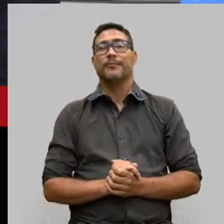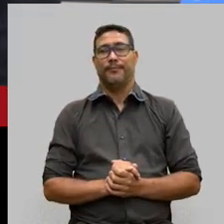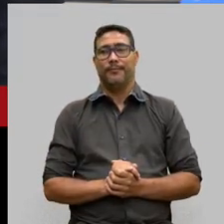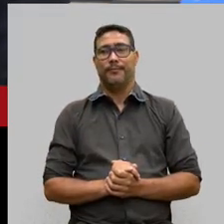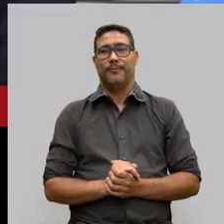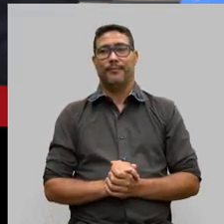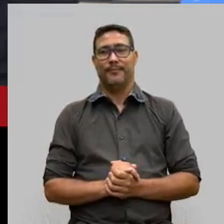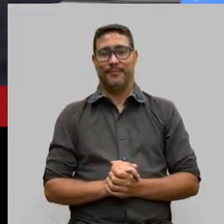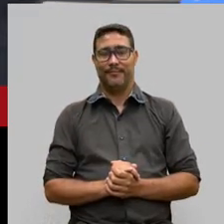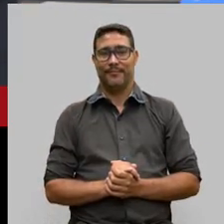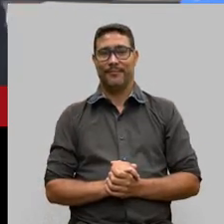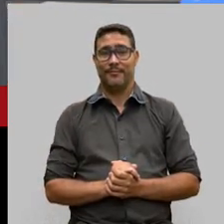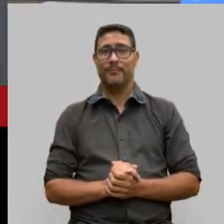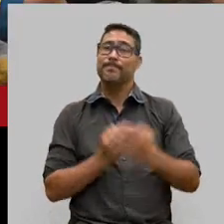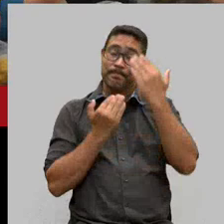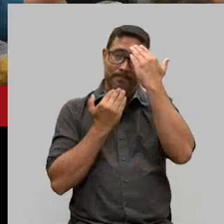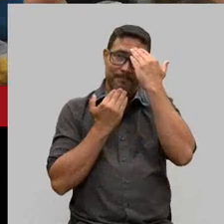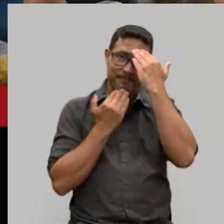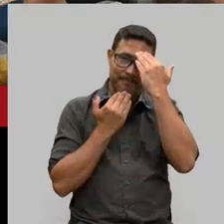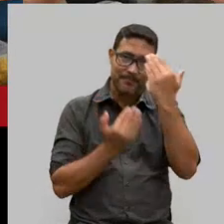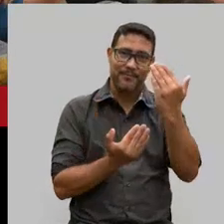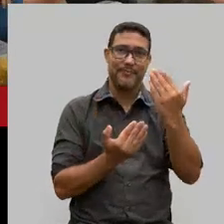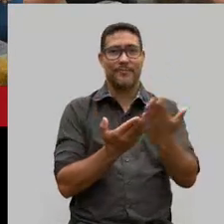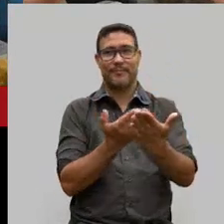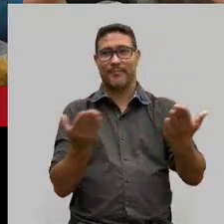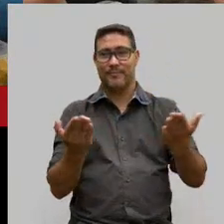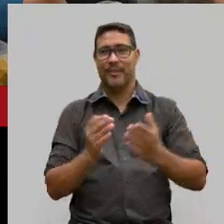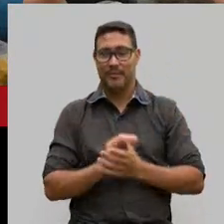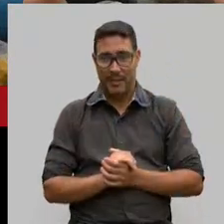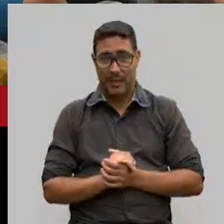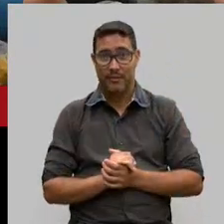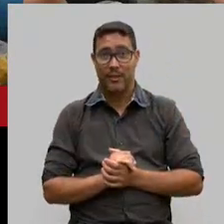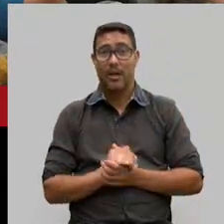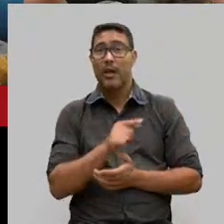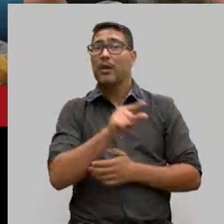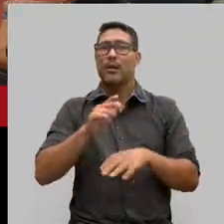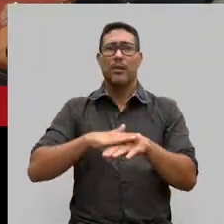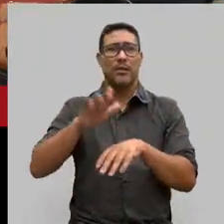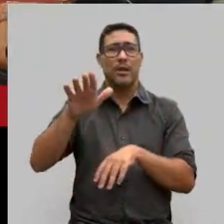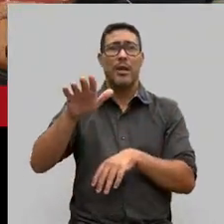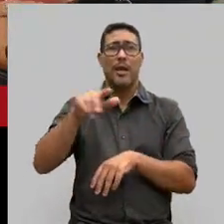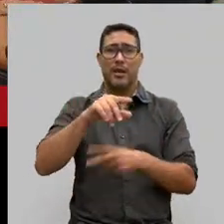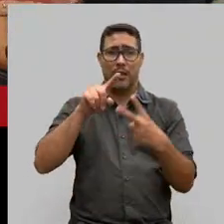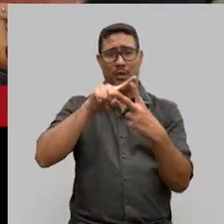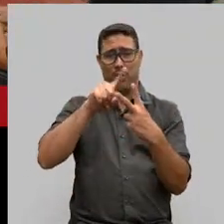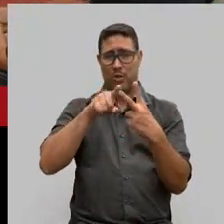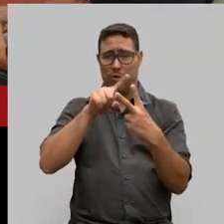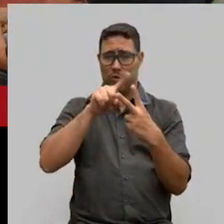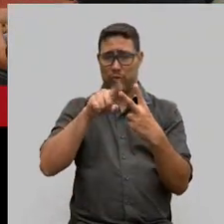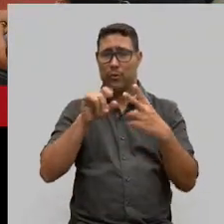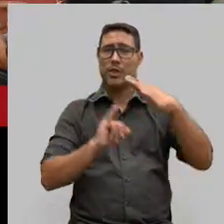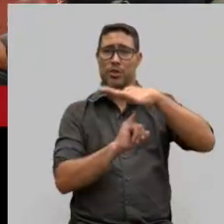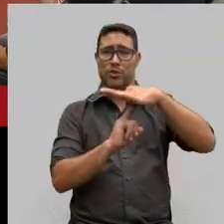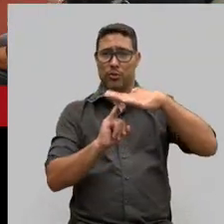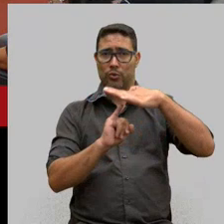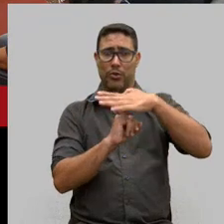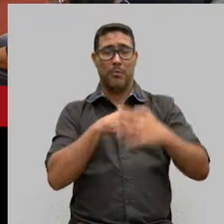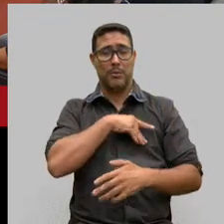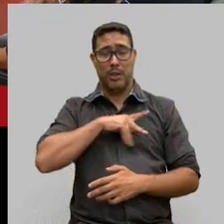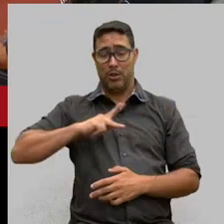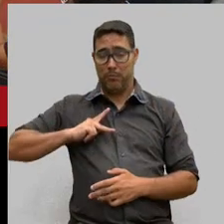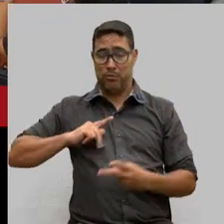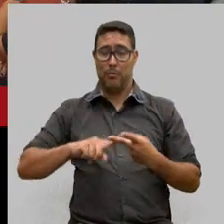obrigado obrigado Dr Renato viu gente ess essas duas instituições aqui tanto o Ministério Público quanto a